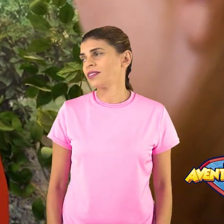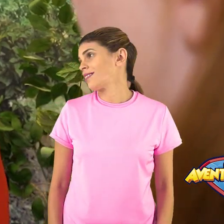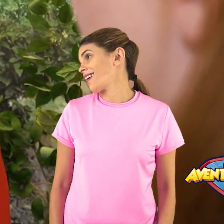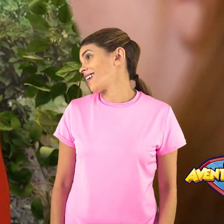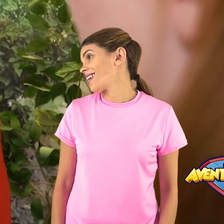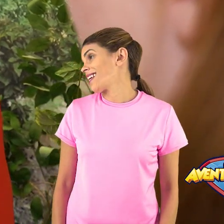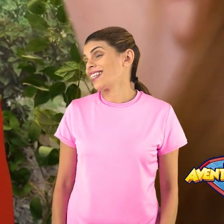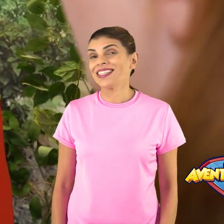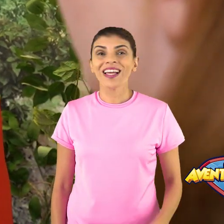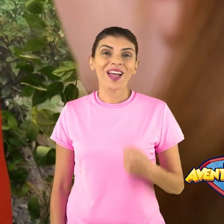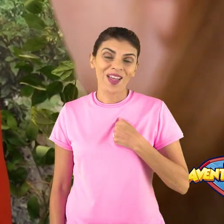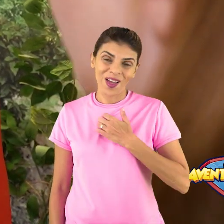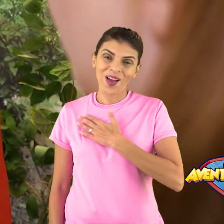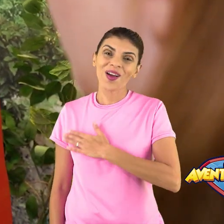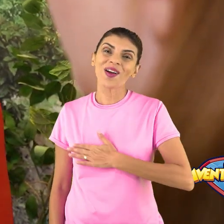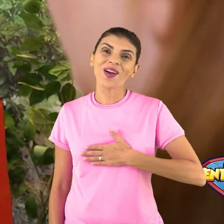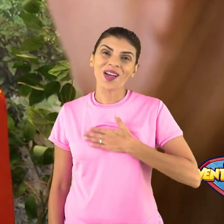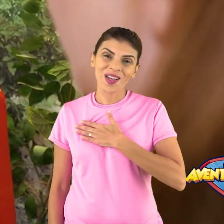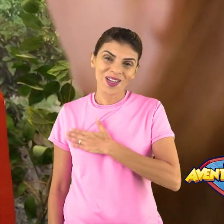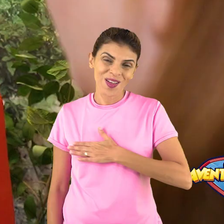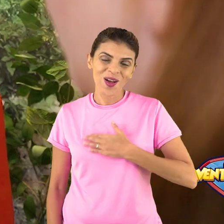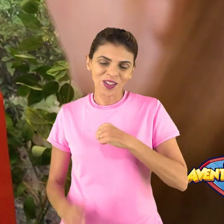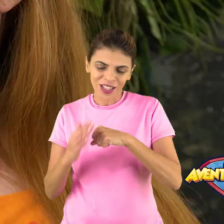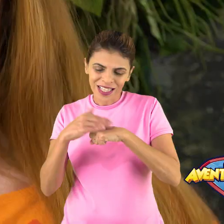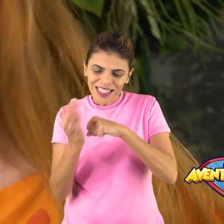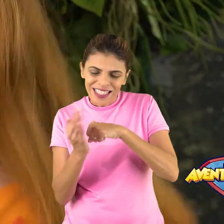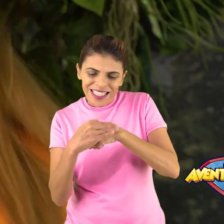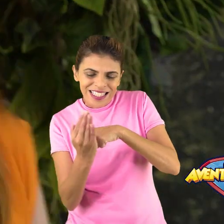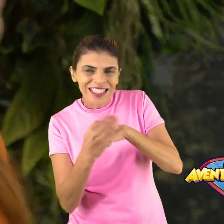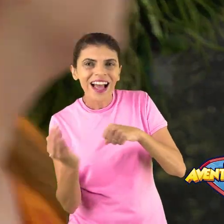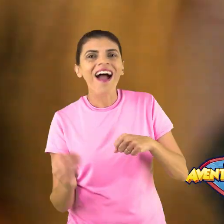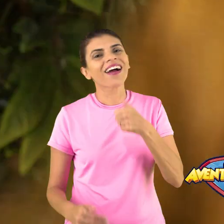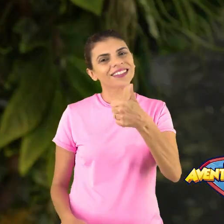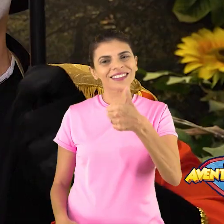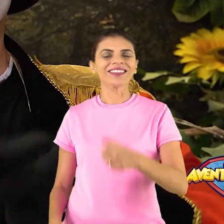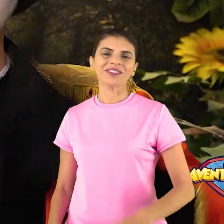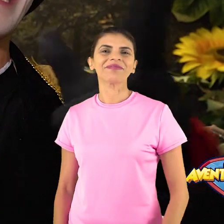Eu gosto de casquinha! Ah tá!